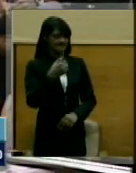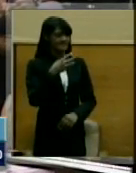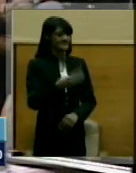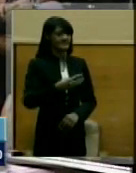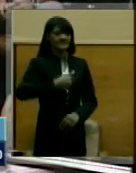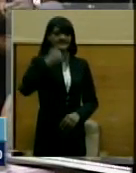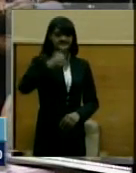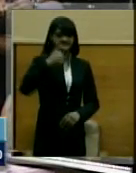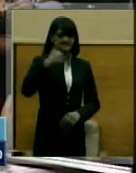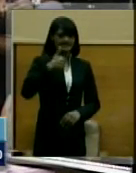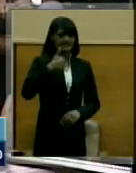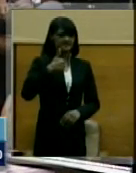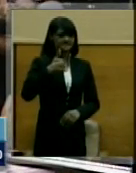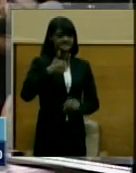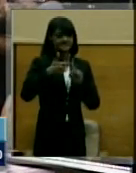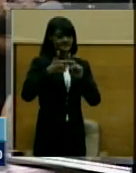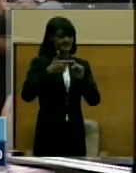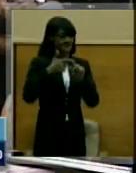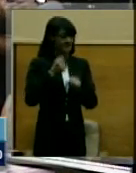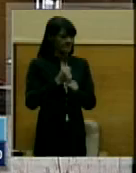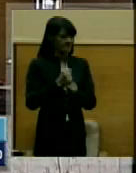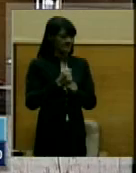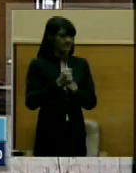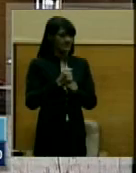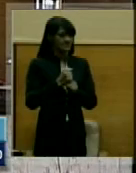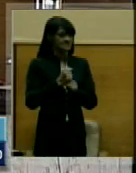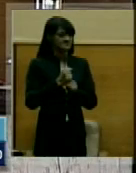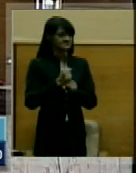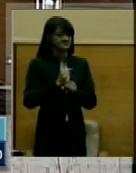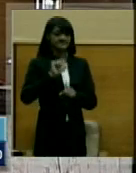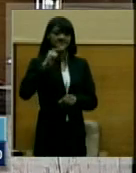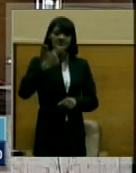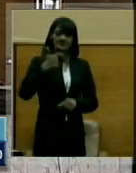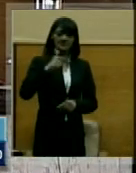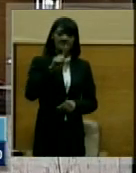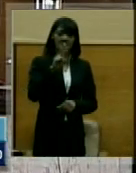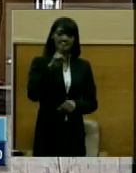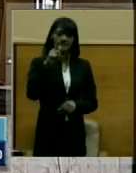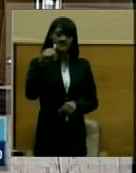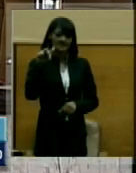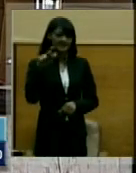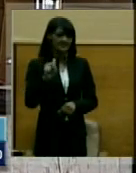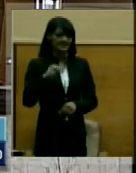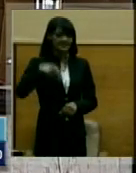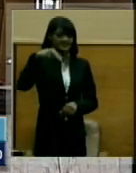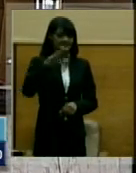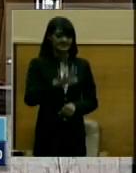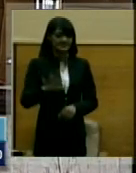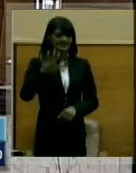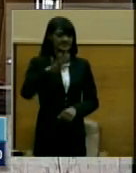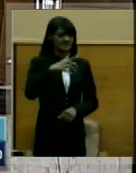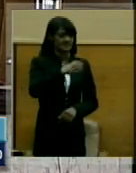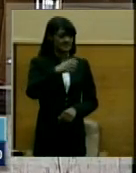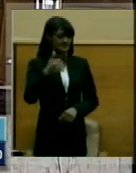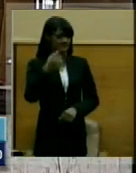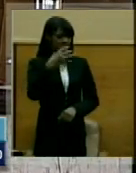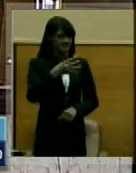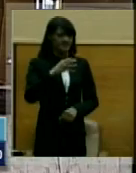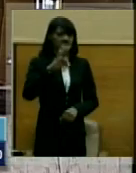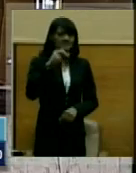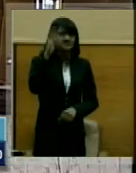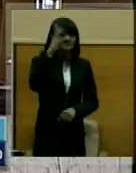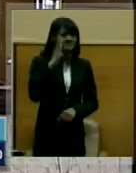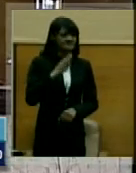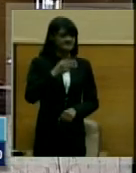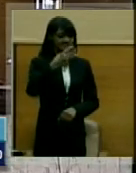torneio, ficamos em segundo lugar. Era um torneio de nível Nordeste. Em 2014, torneio de nível nacional,